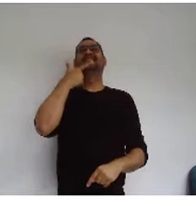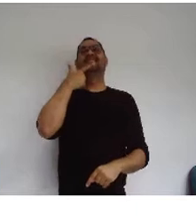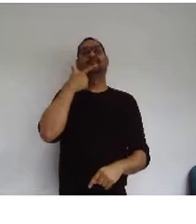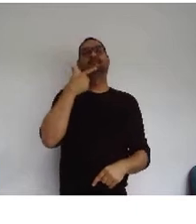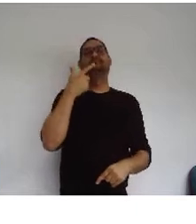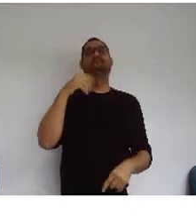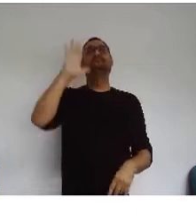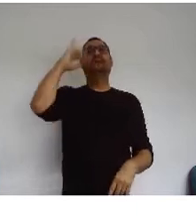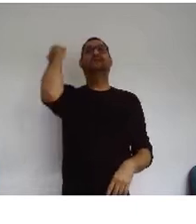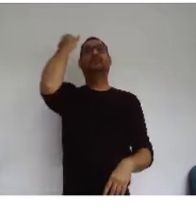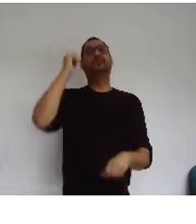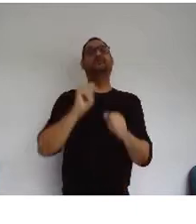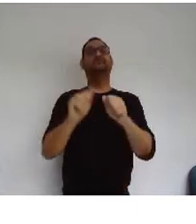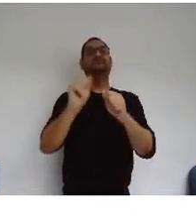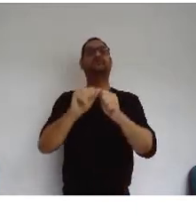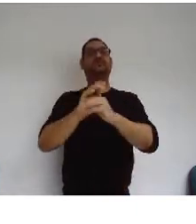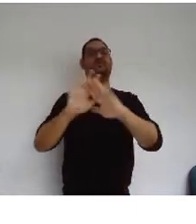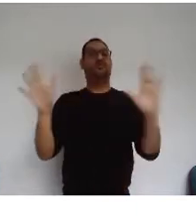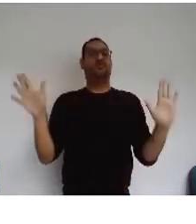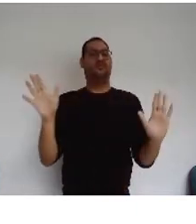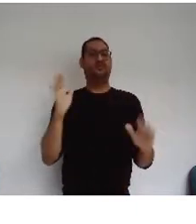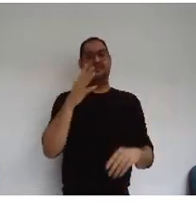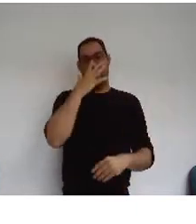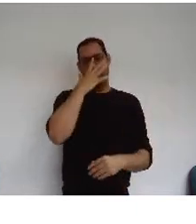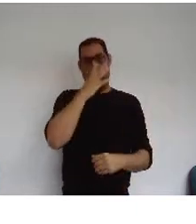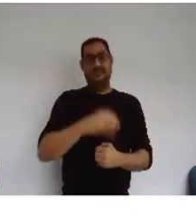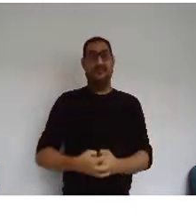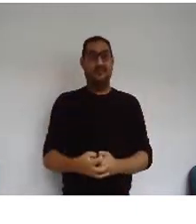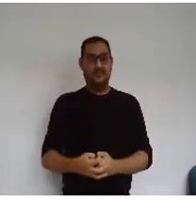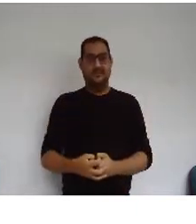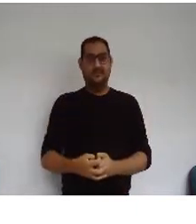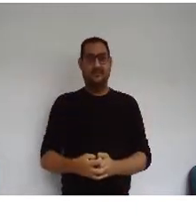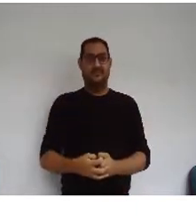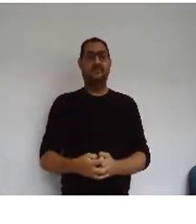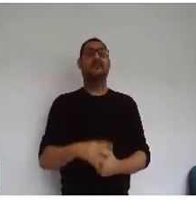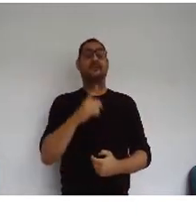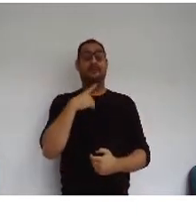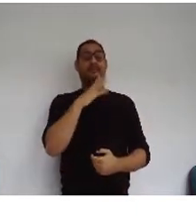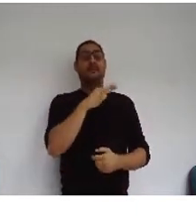mais importante na paisagem semiótica. Migração.